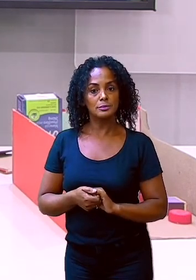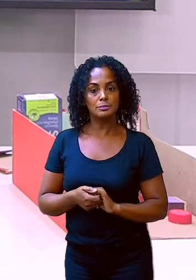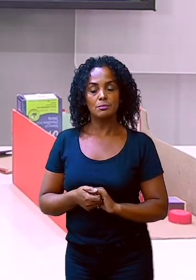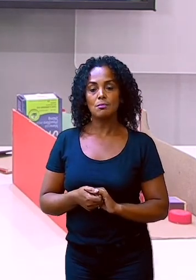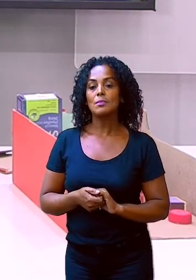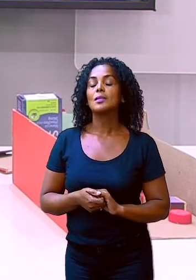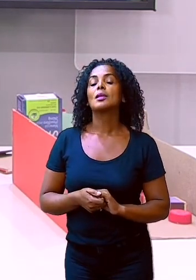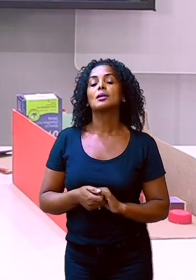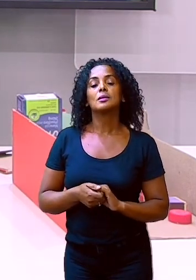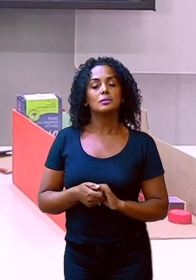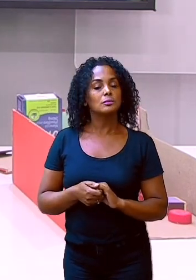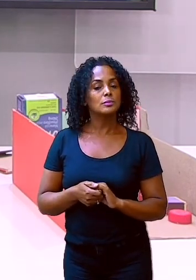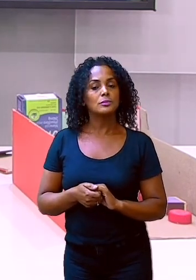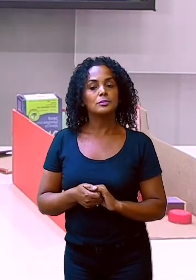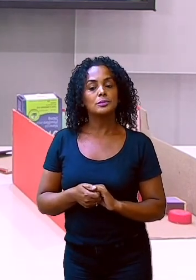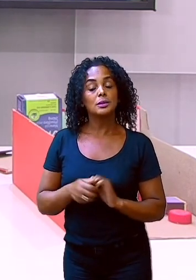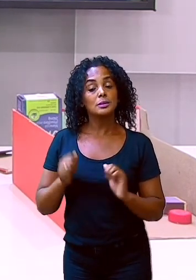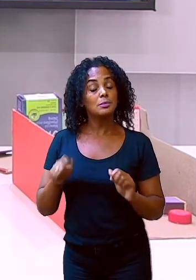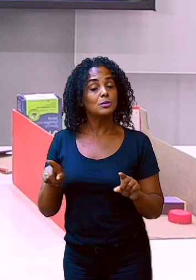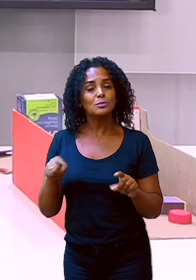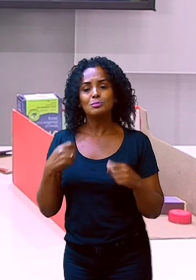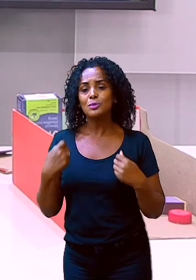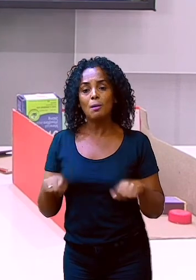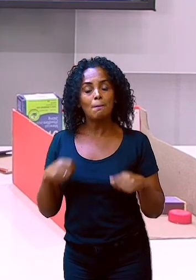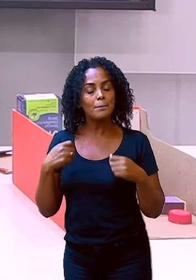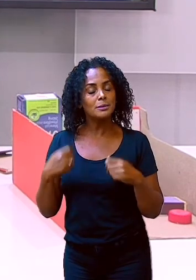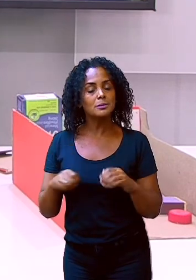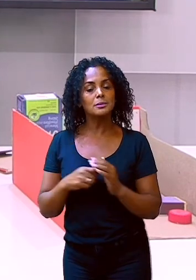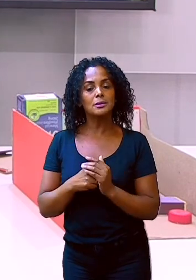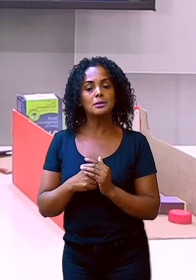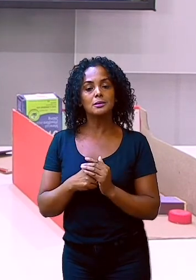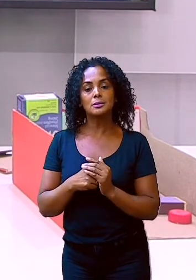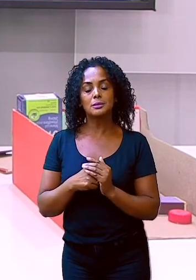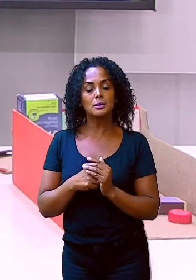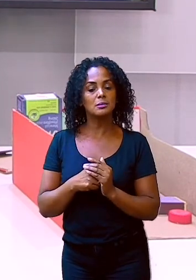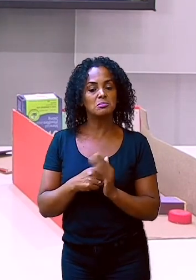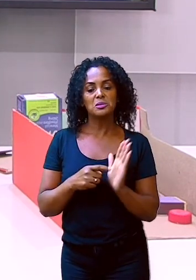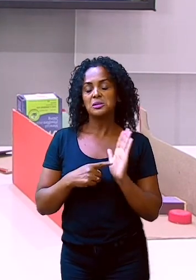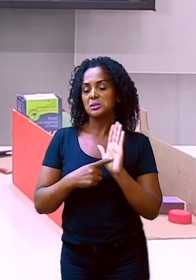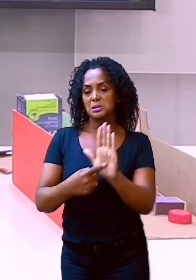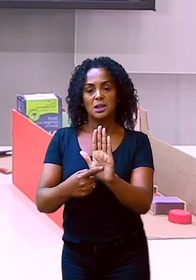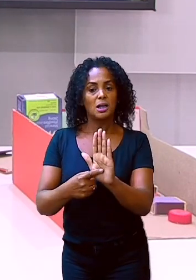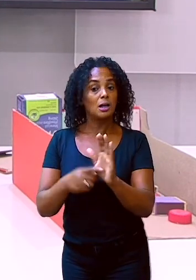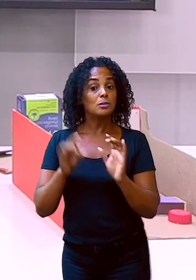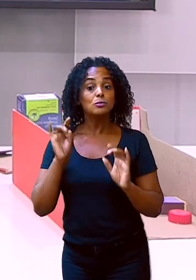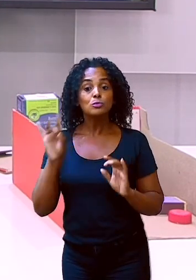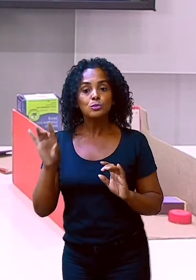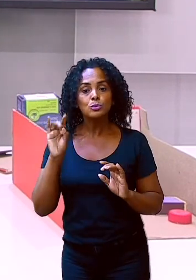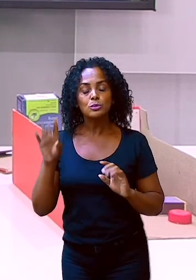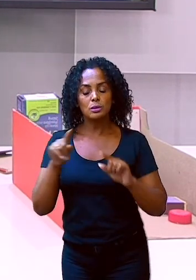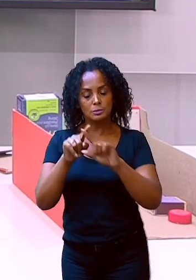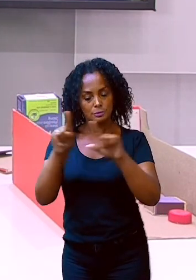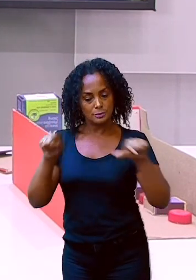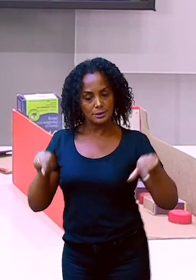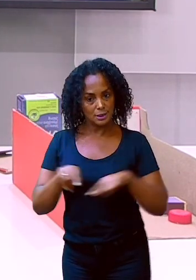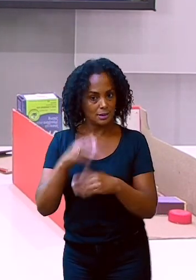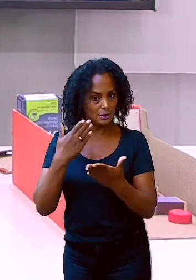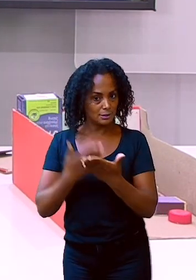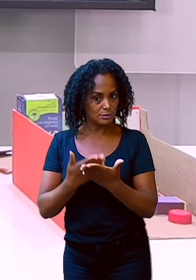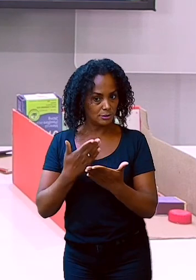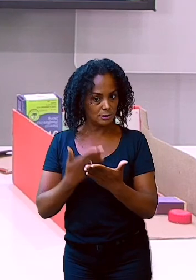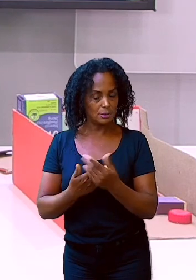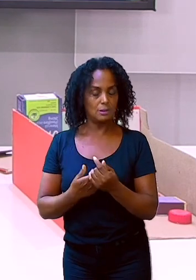Vocês também não precisam estar representando apenas a sala de aula. Aqui a professora trouxe a sala de aula porque ela